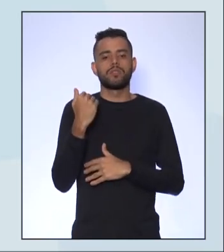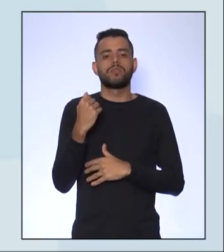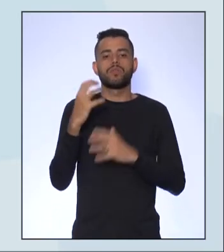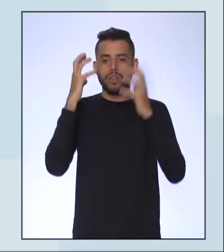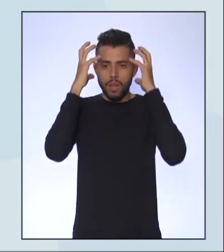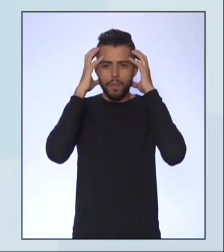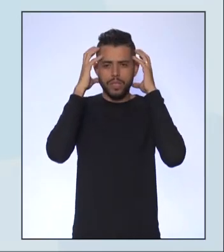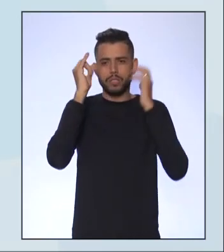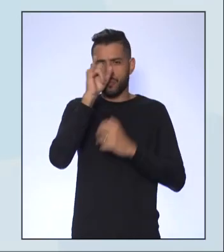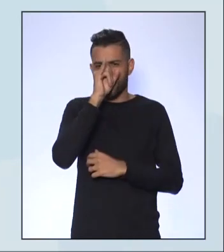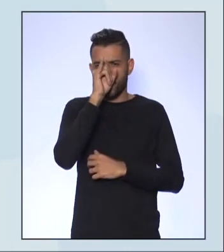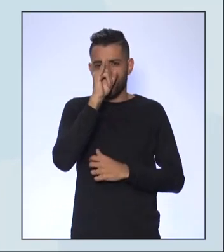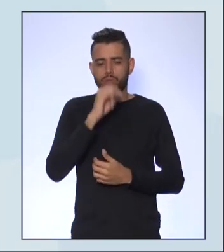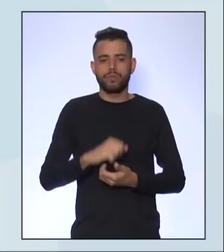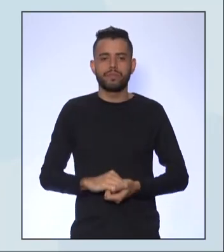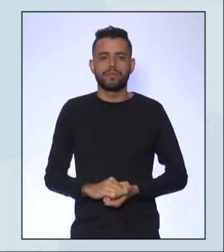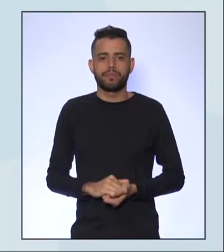Porco.